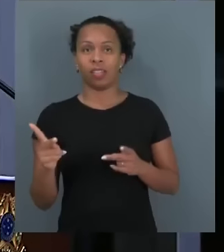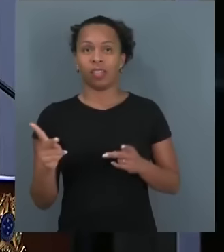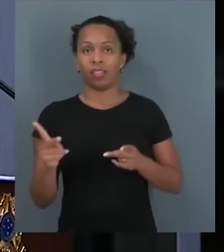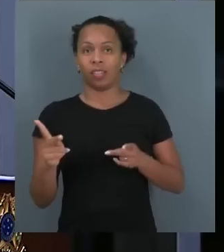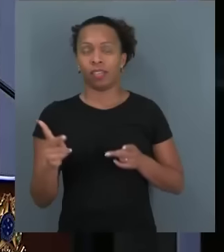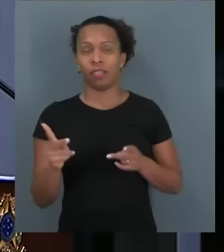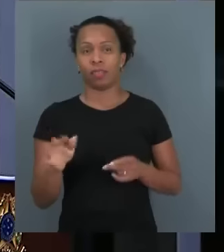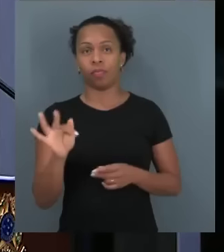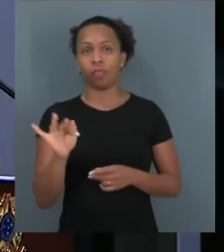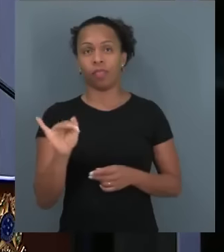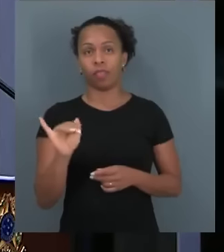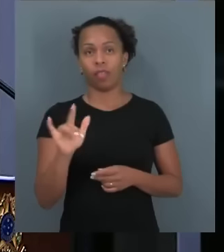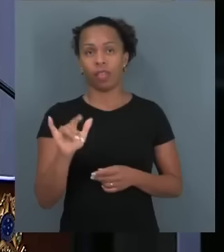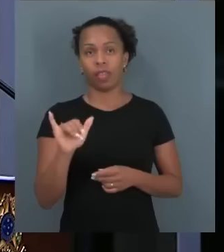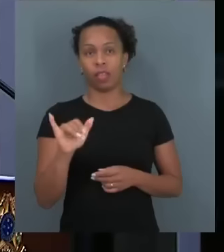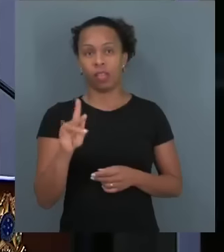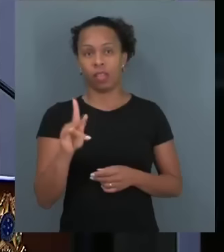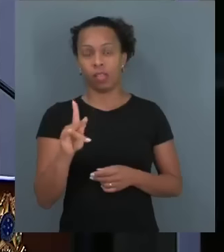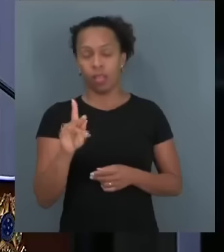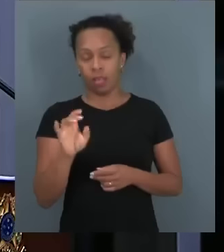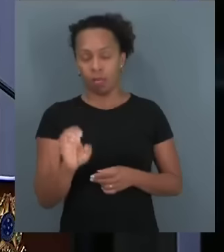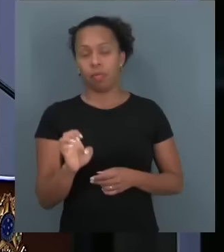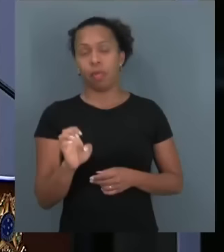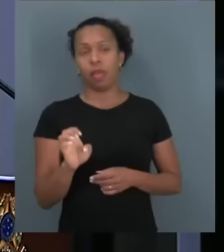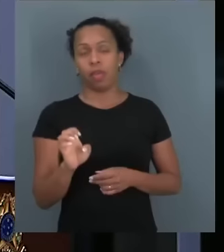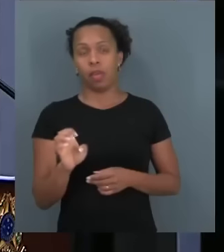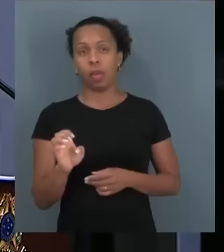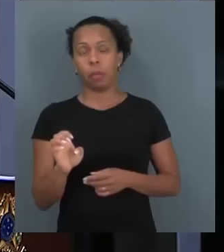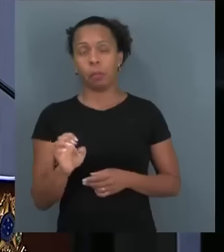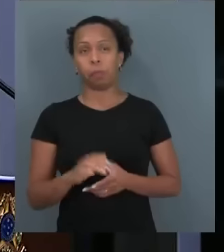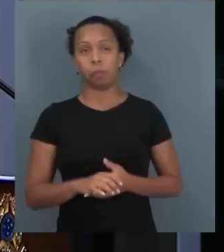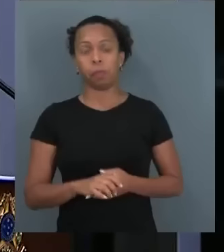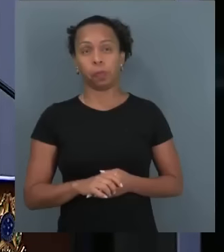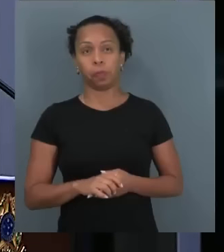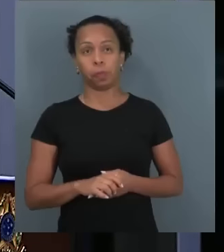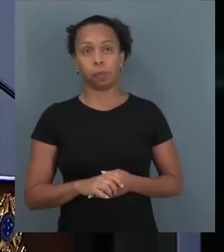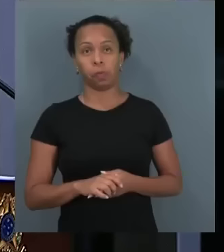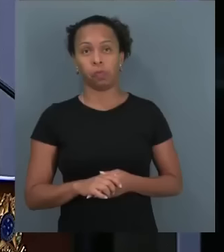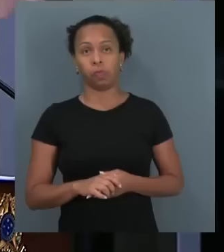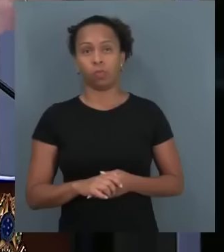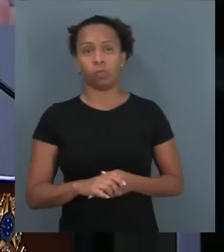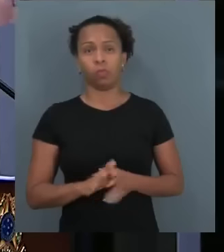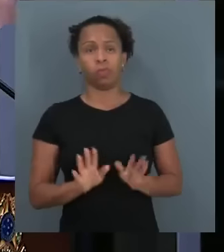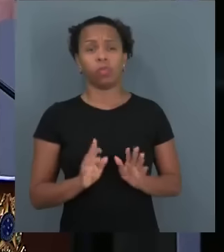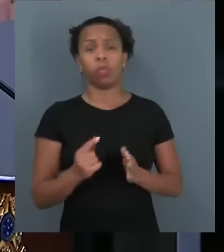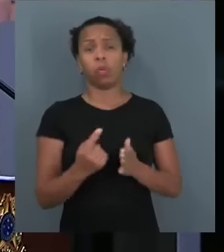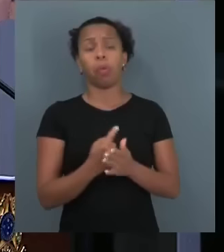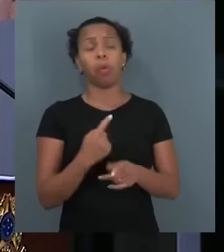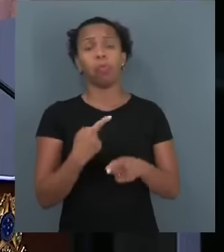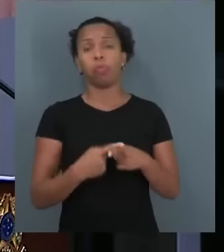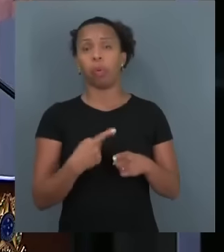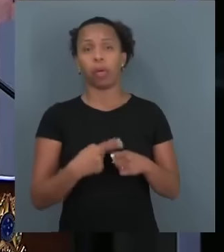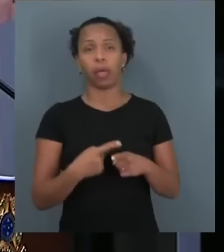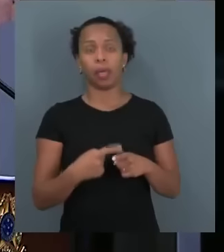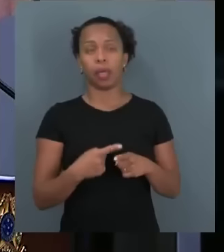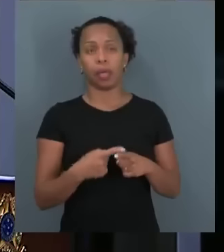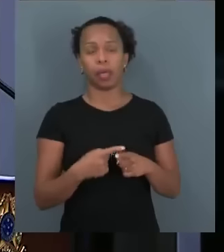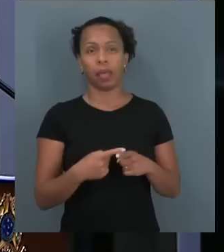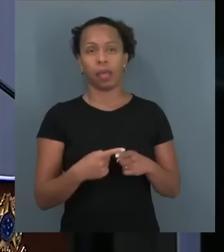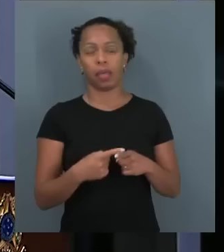o Felipe Garcia Martins Pereira. Não me pergunte por que o ministro